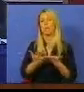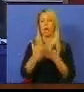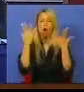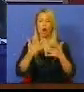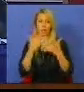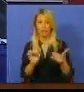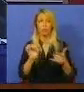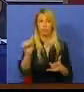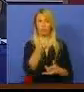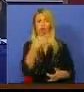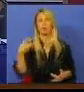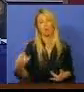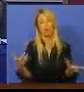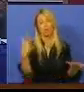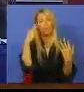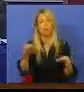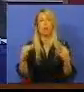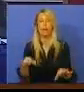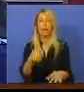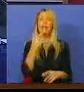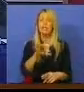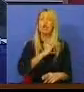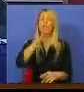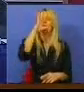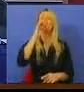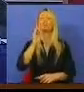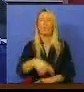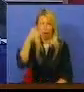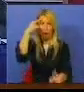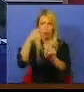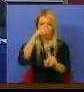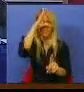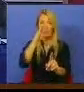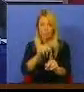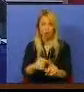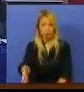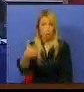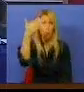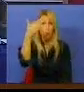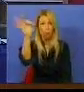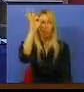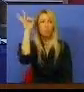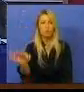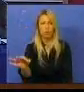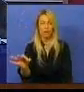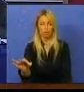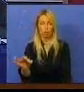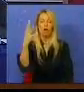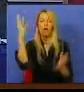para 2009, e dizia o Sr. Ministro na altura: objetivo do Ministério, 1% do